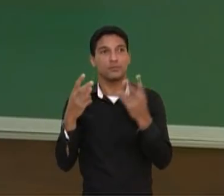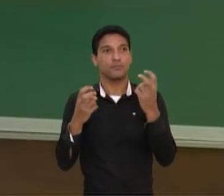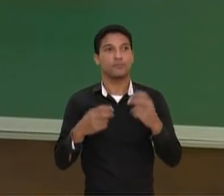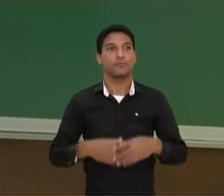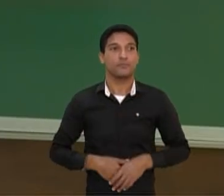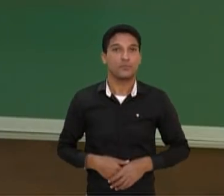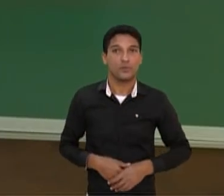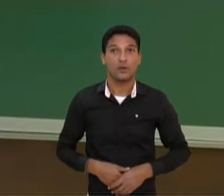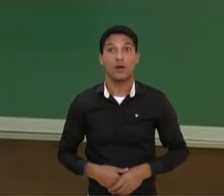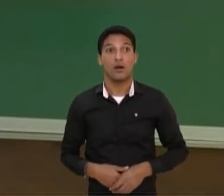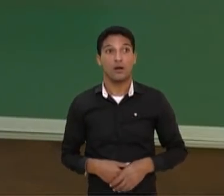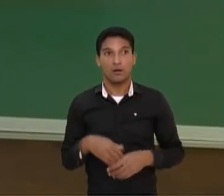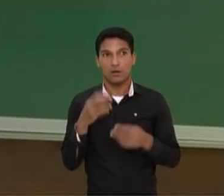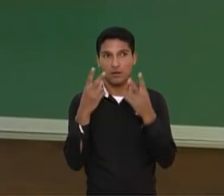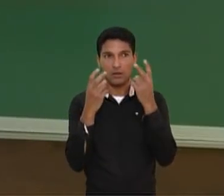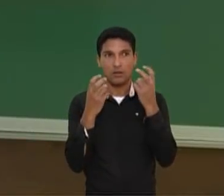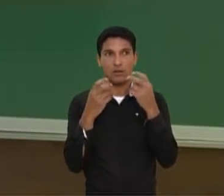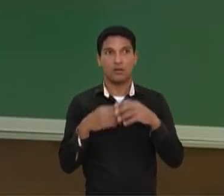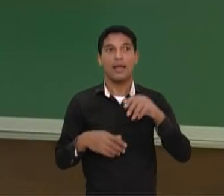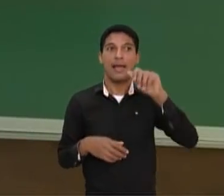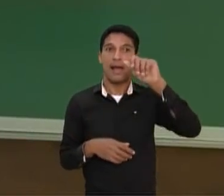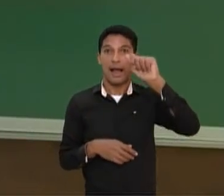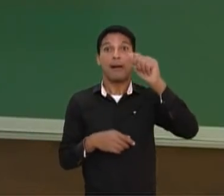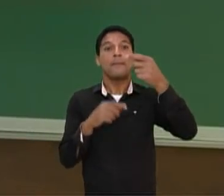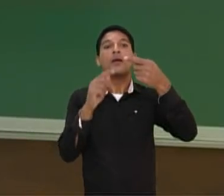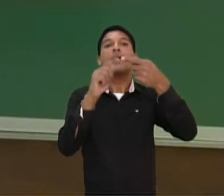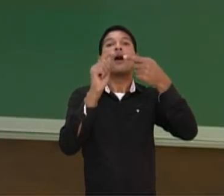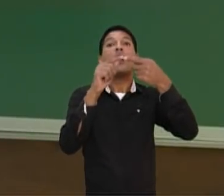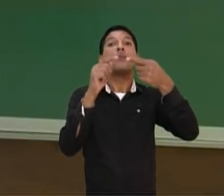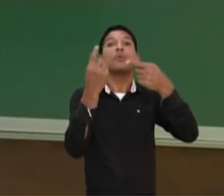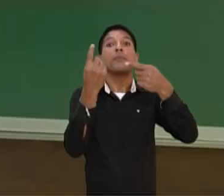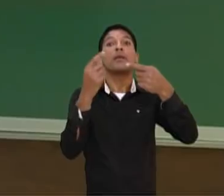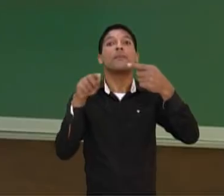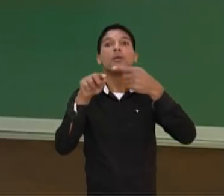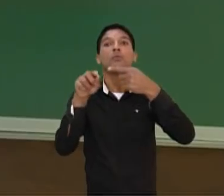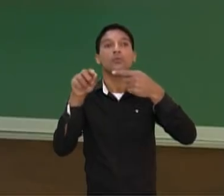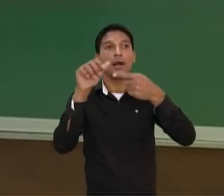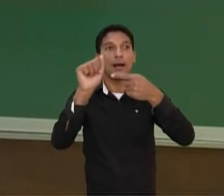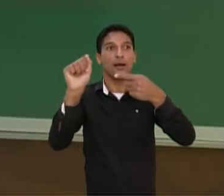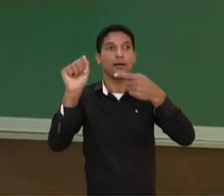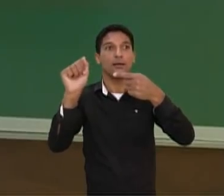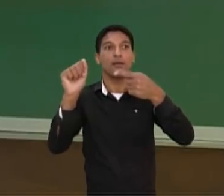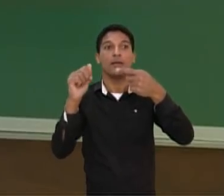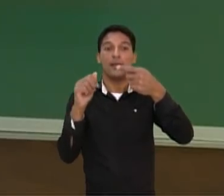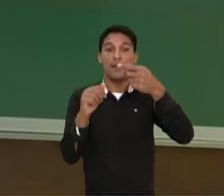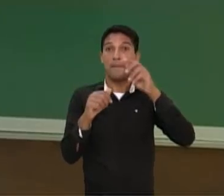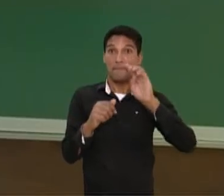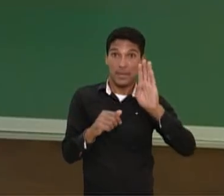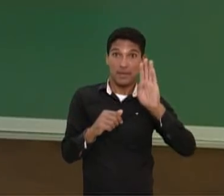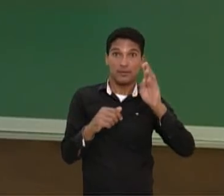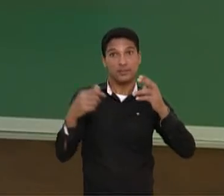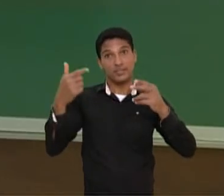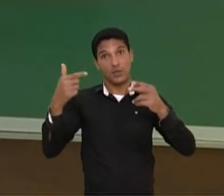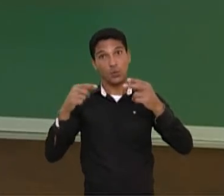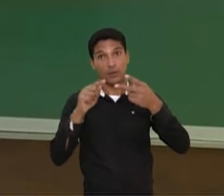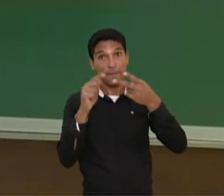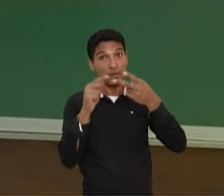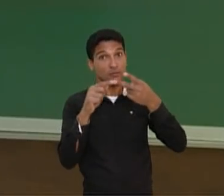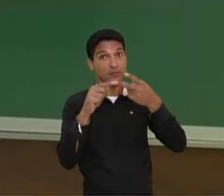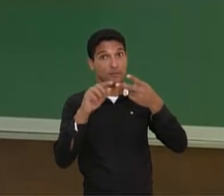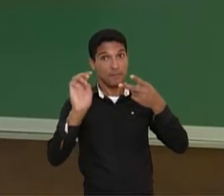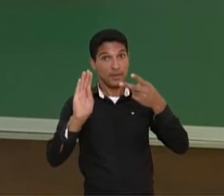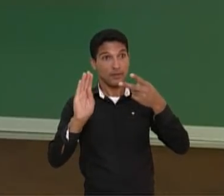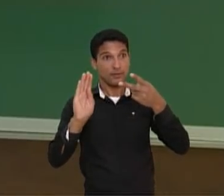primeira e A na segunda, C na primeira e A na segunda, certo? Então essa é a ideia, é você colocar